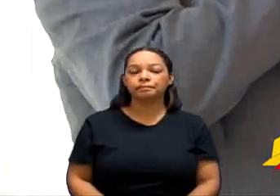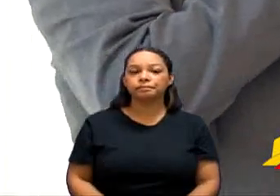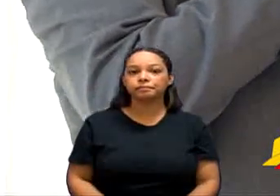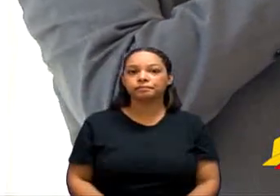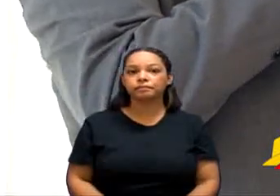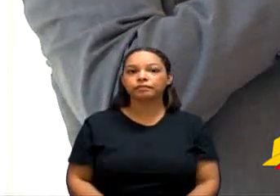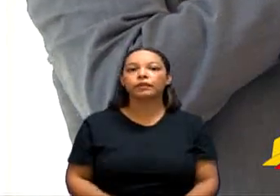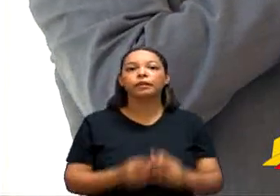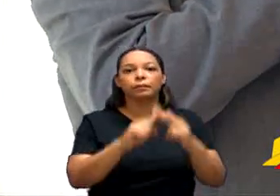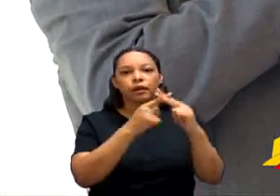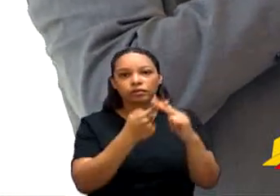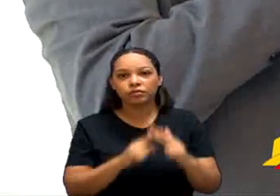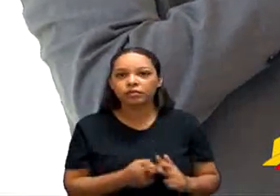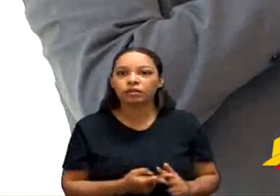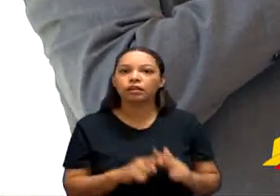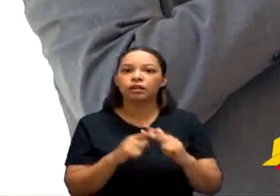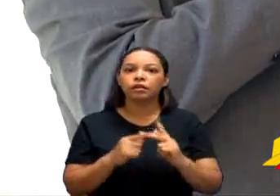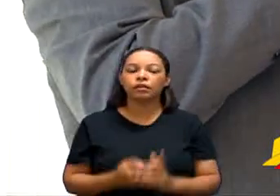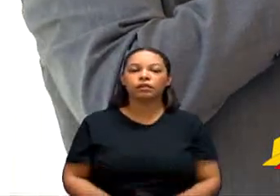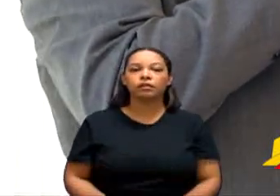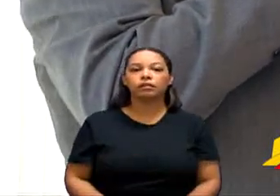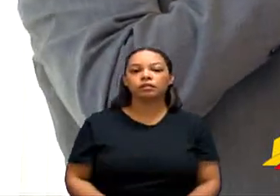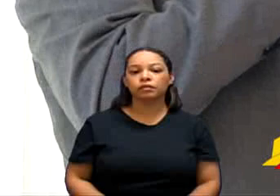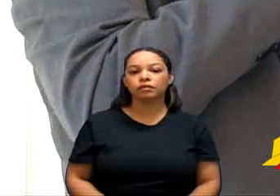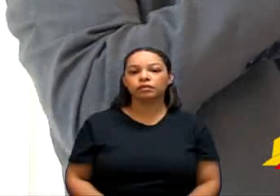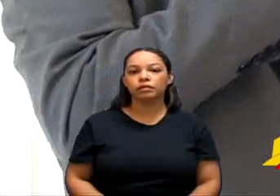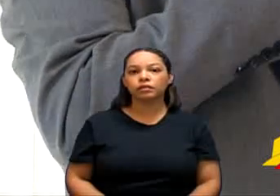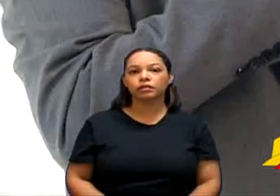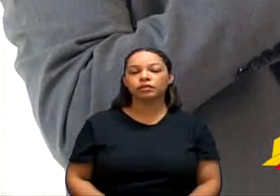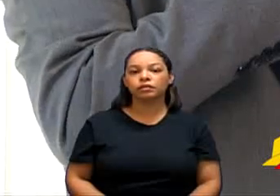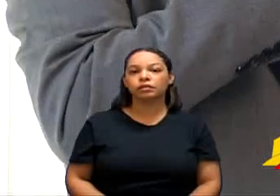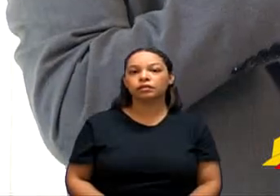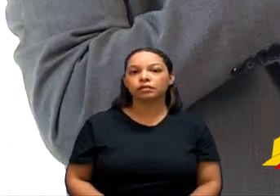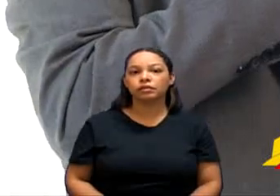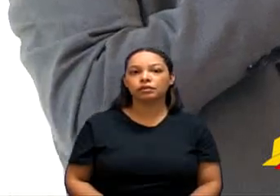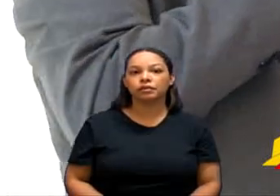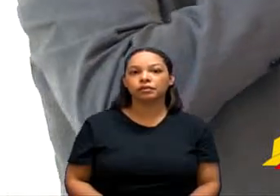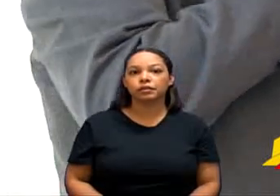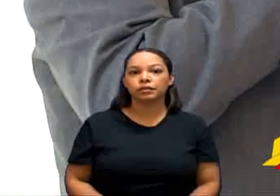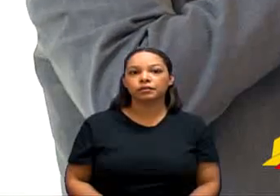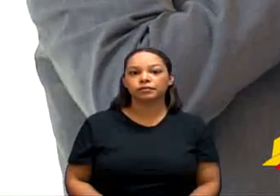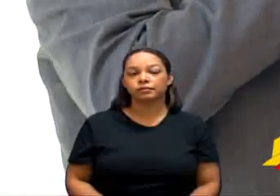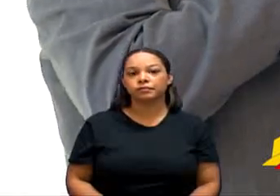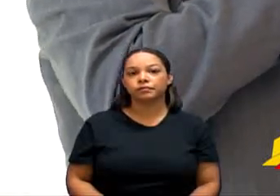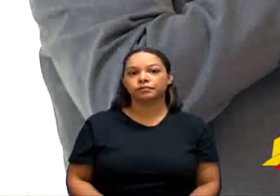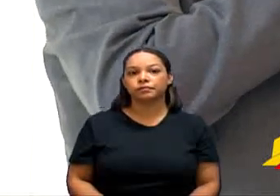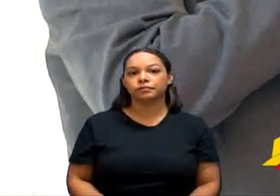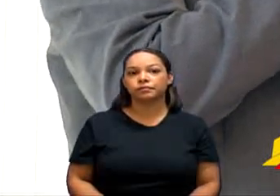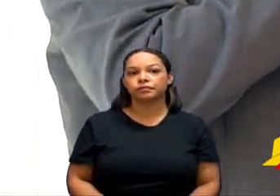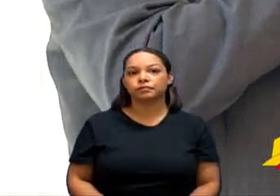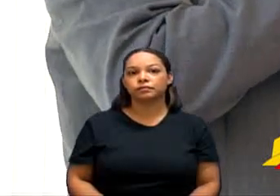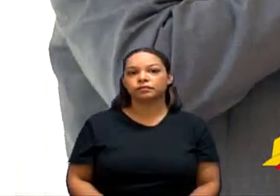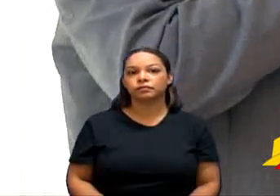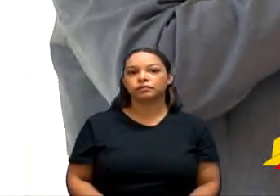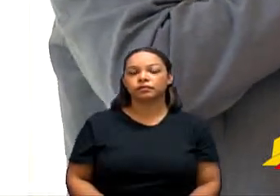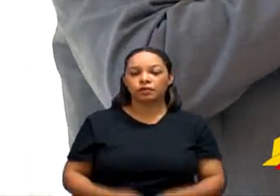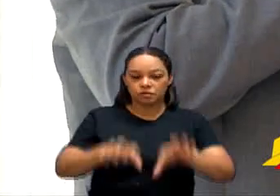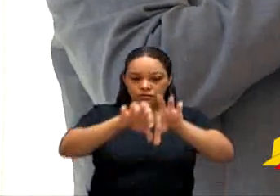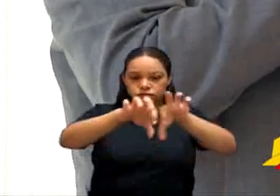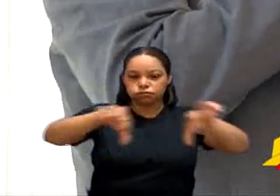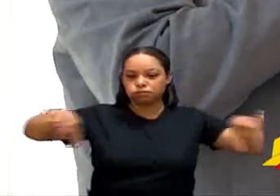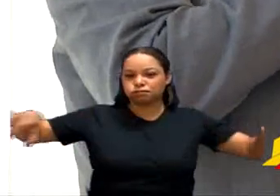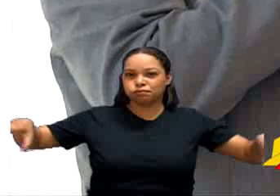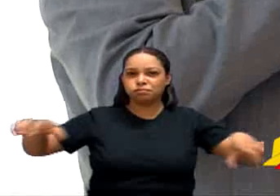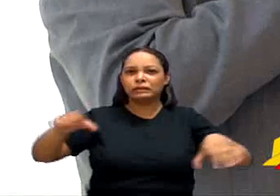manutenção, porque, segundo ele, aqui na região da Santa Rosália, é uma estrutura de canos antigas. Isso ajuda